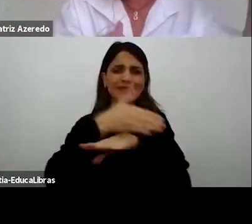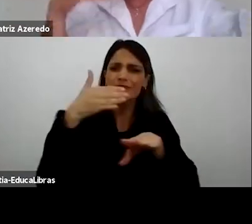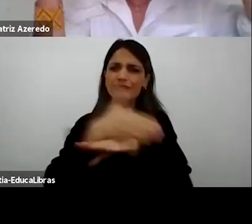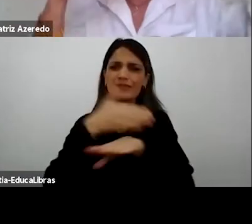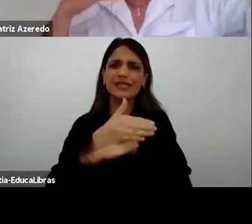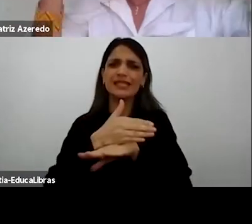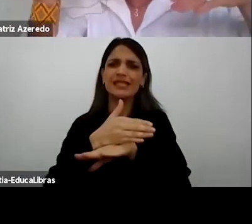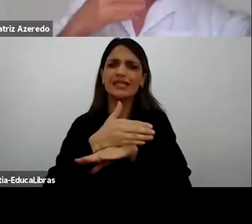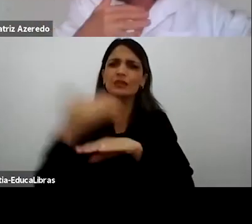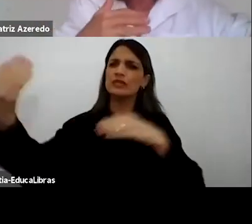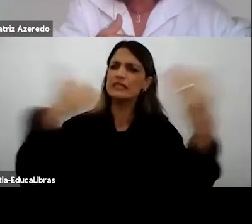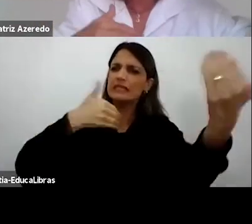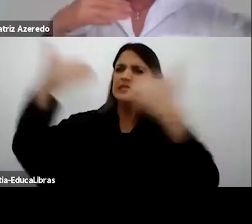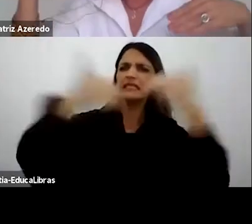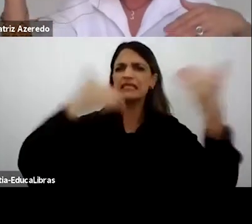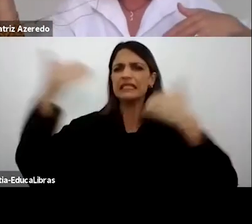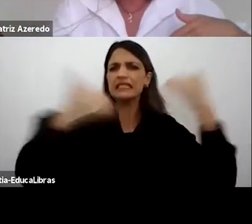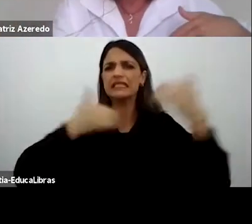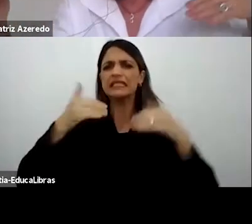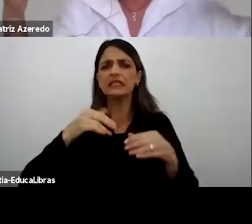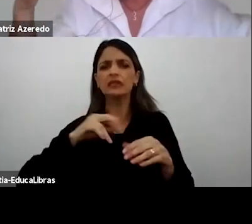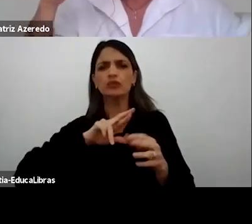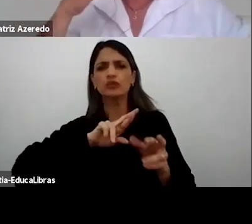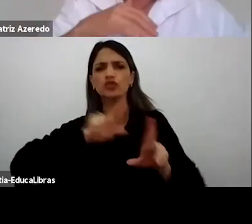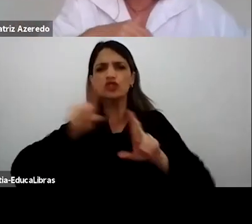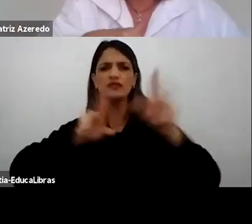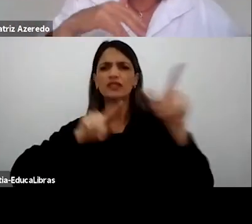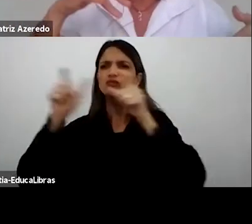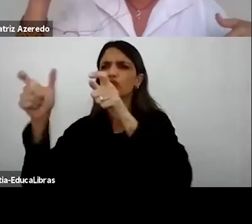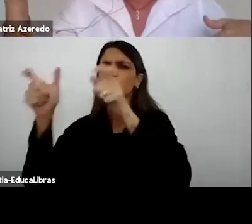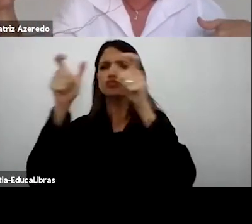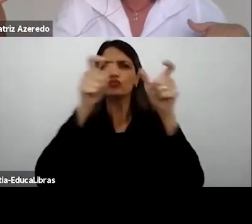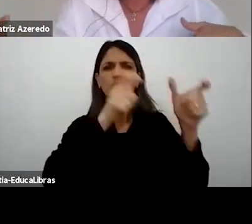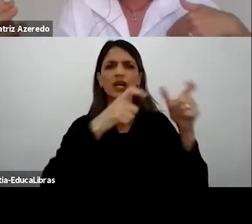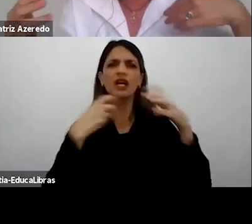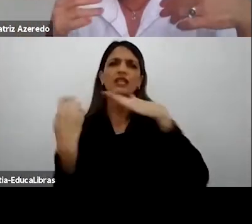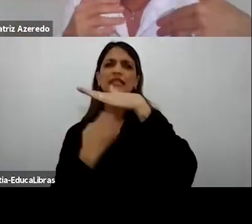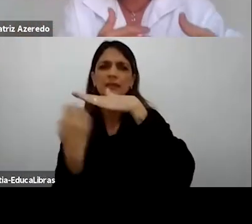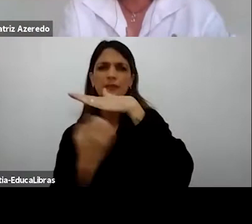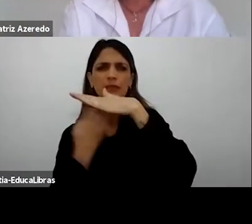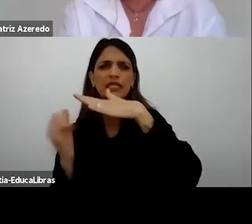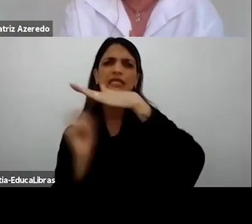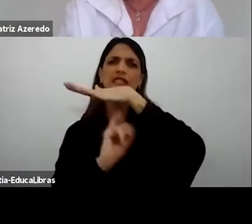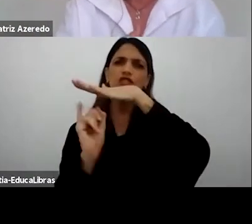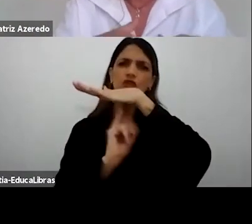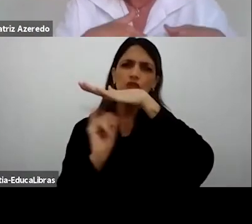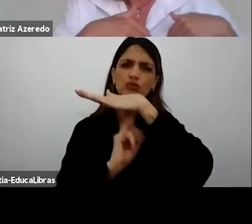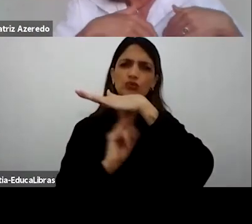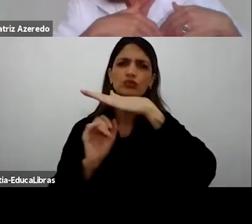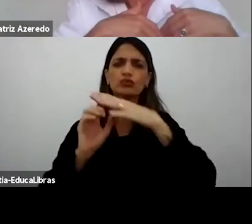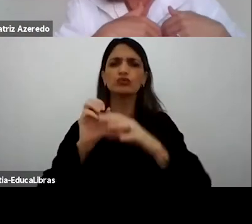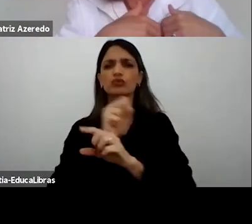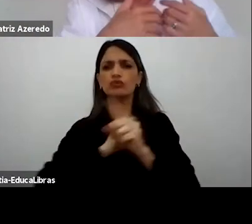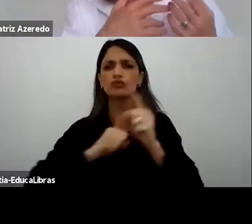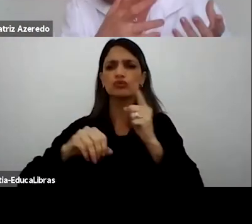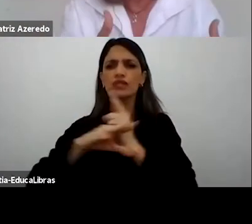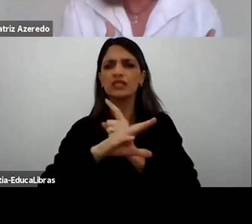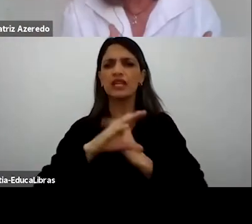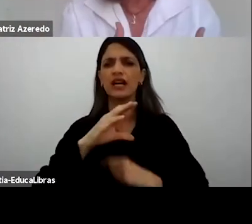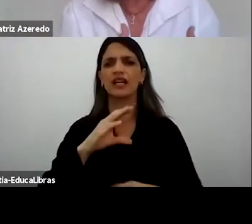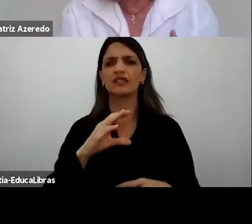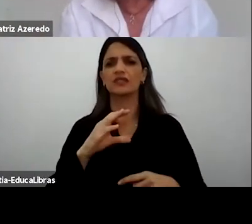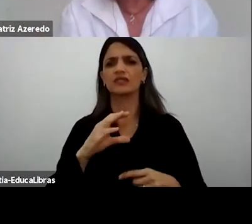de atuação, diferentes níveis, né? Locais, empresariais, institutos, sociedade civil, a